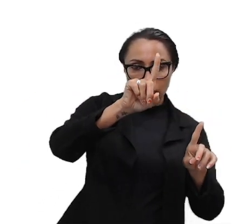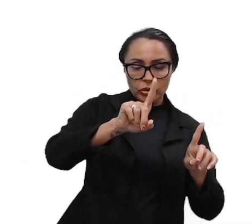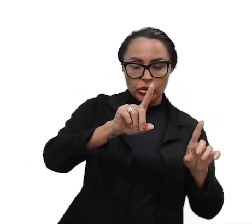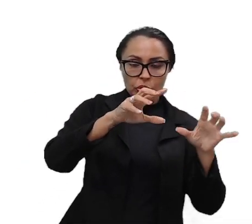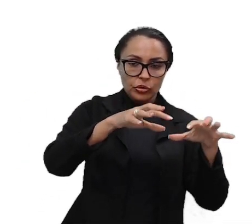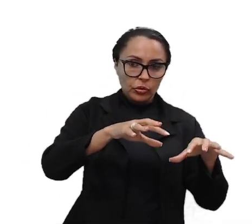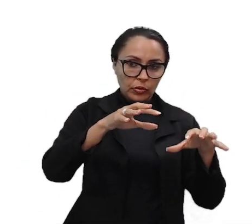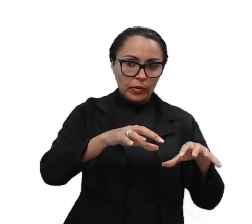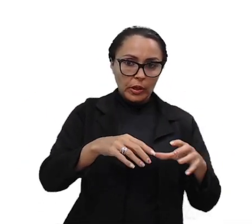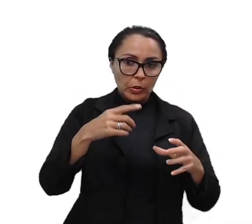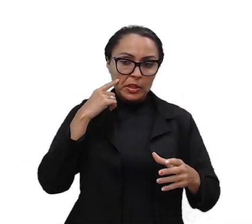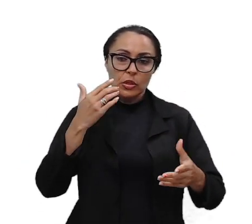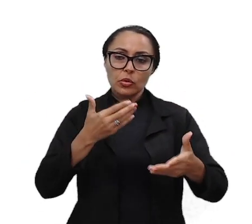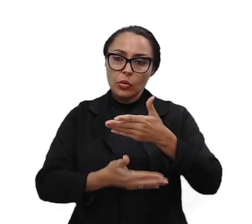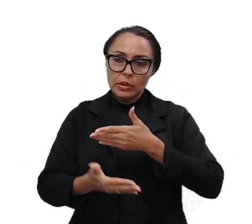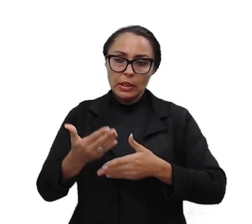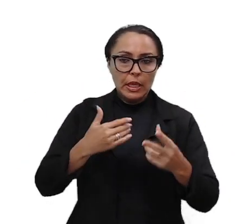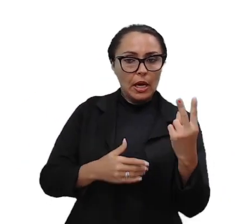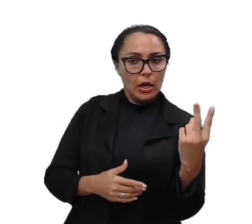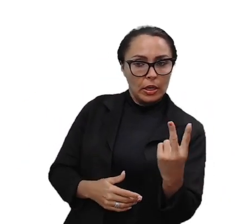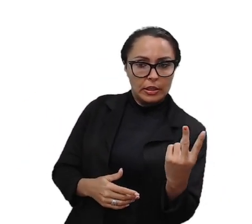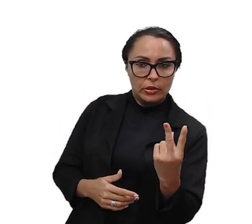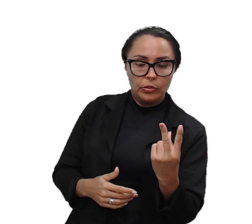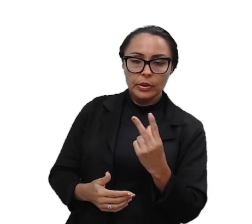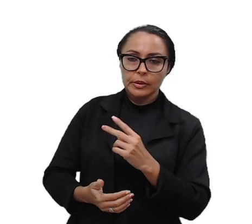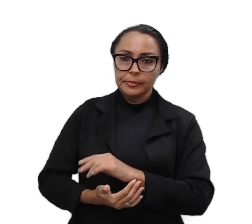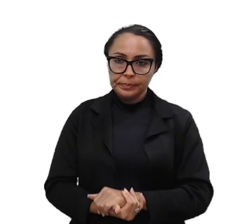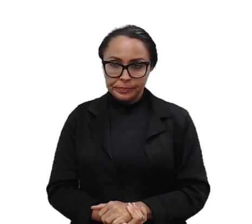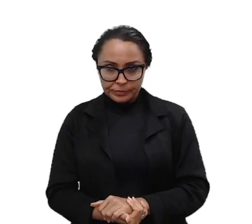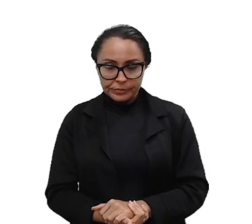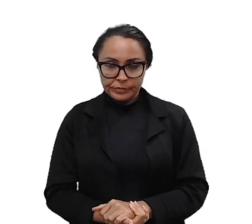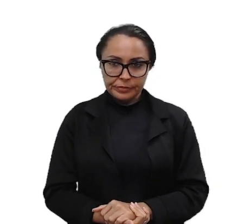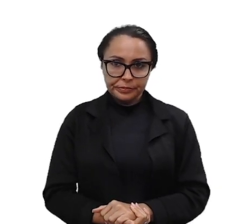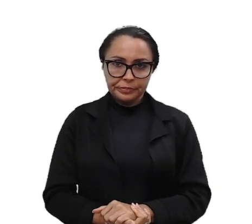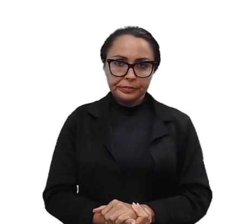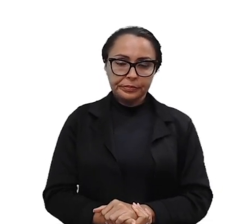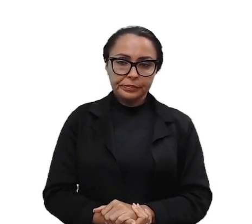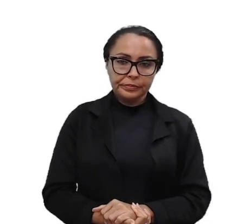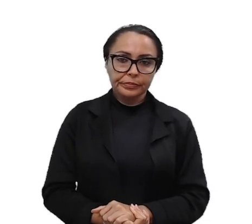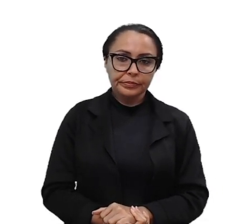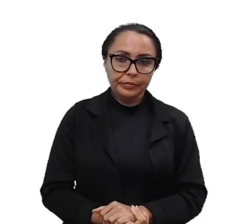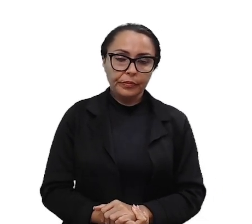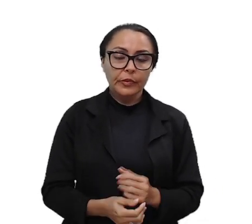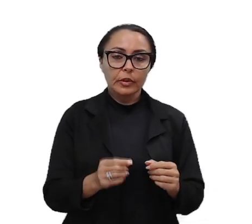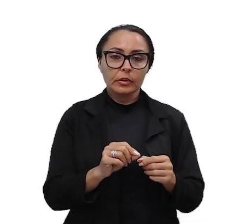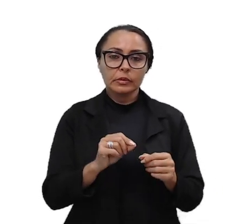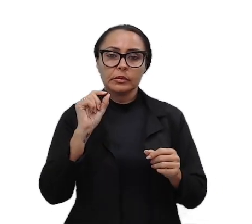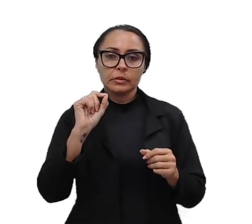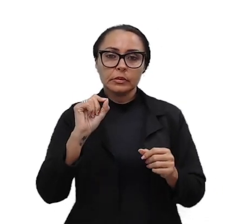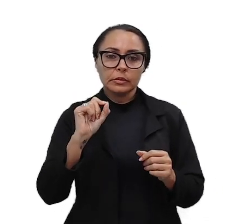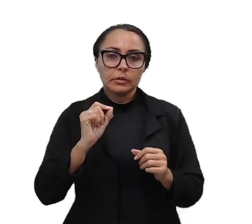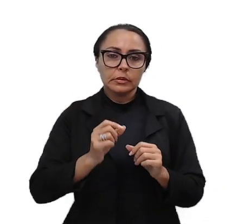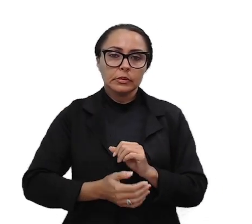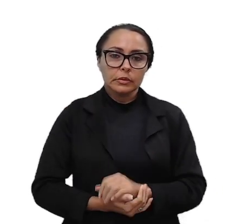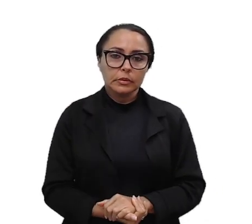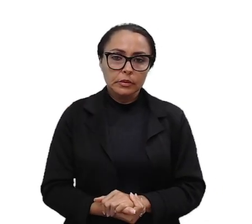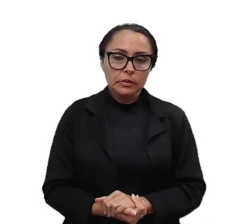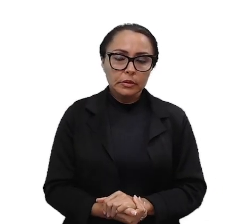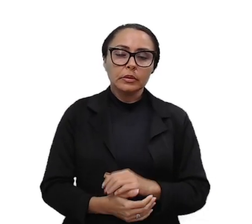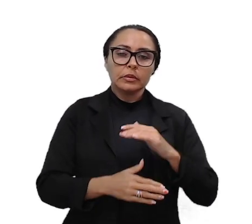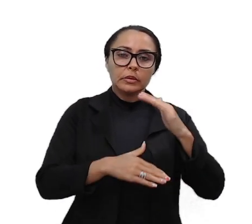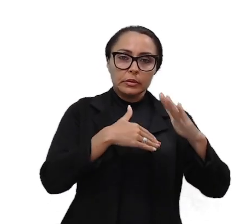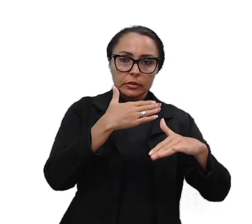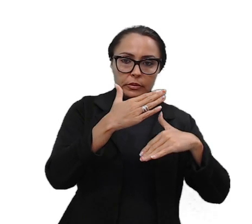que conciliar essas duas coisas. Para conciliar essas duas coisas, eu faço o quê? Eu vou construir